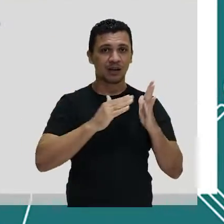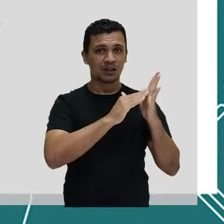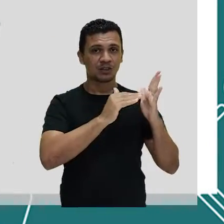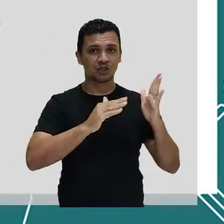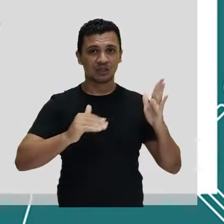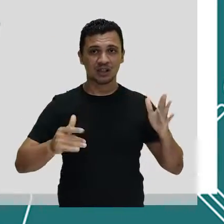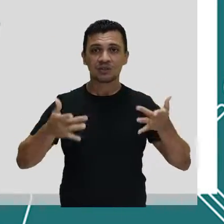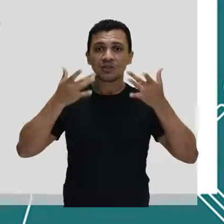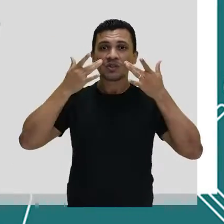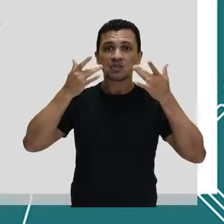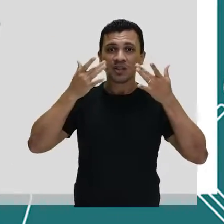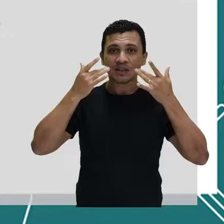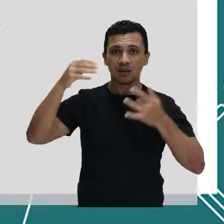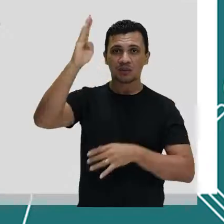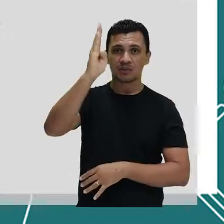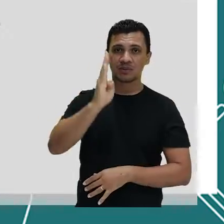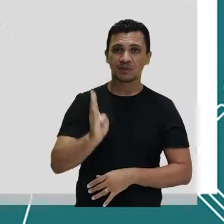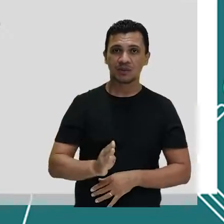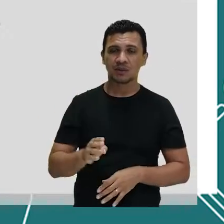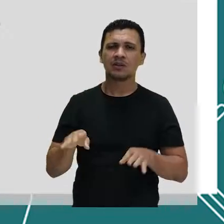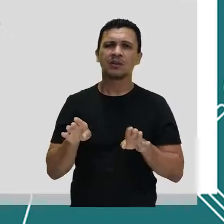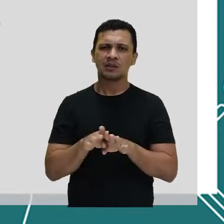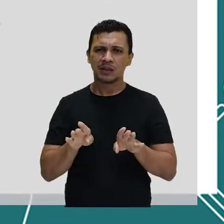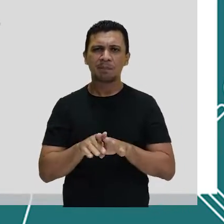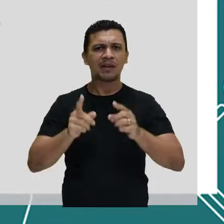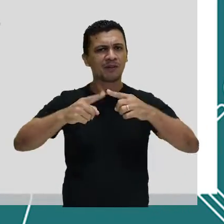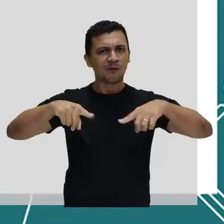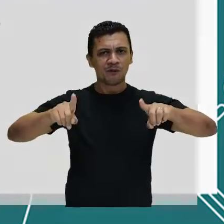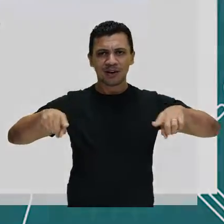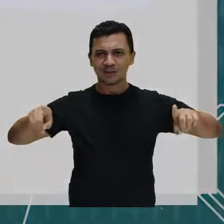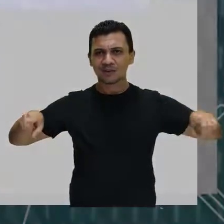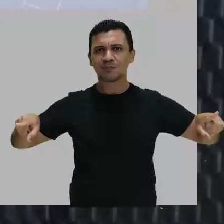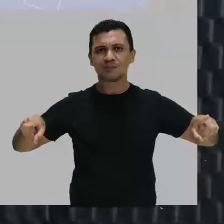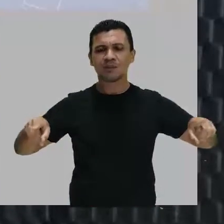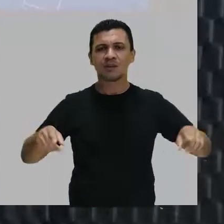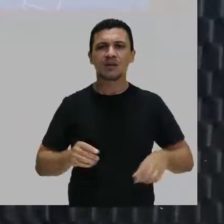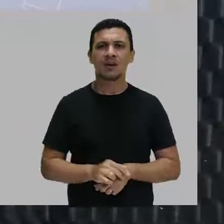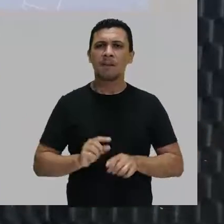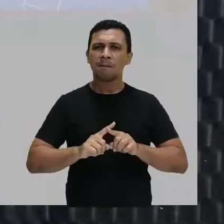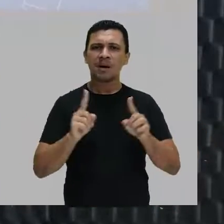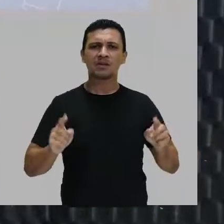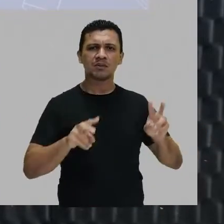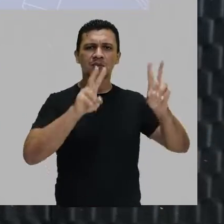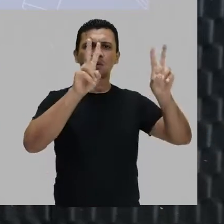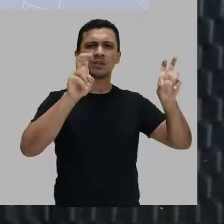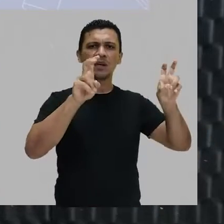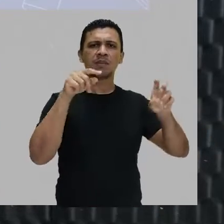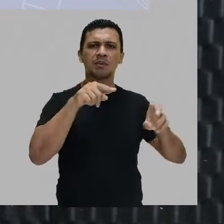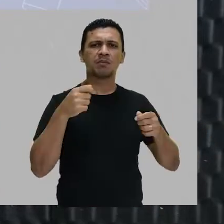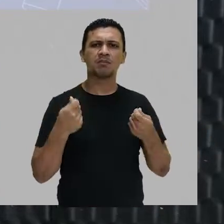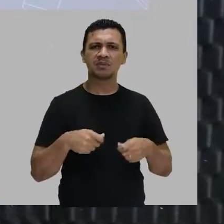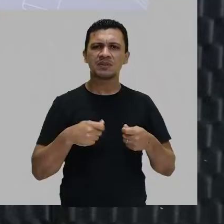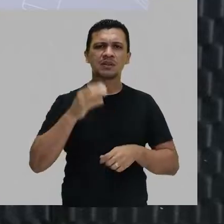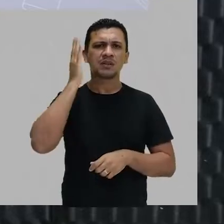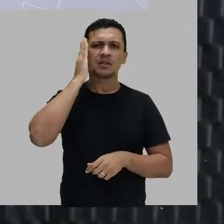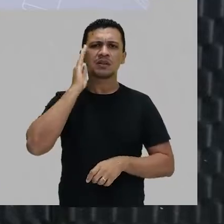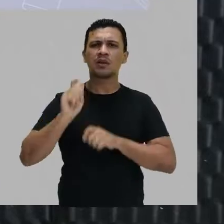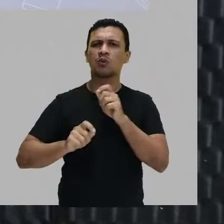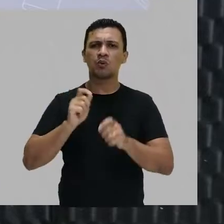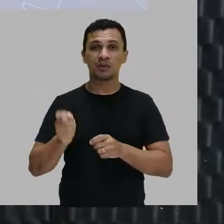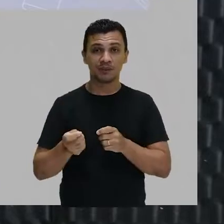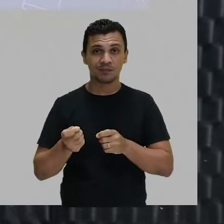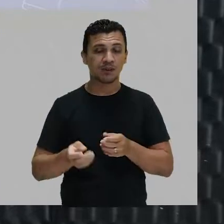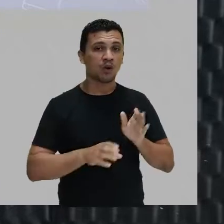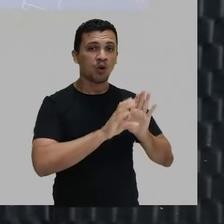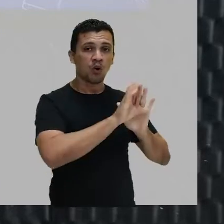estéticas teatrais brasileiras e as variações. Mas para que a gente consiga falar sobre isso, é necessário que a gente entenda o conceito dessa